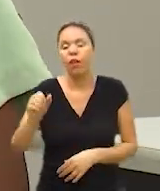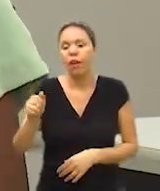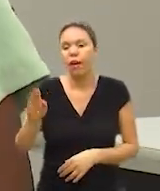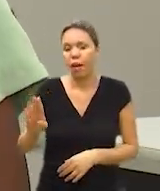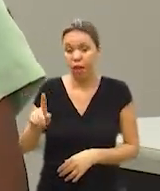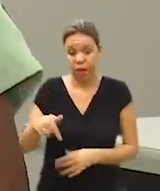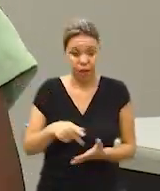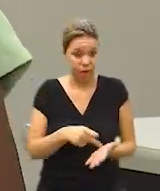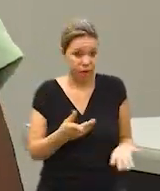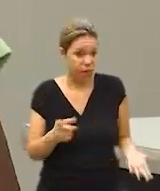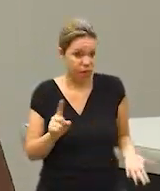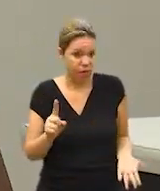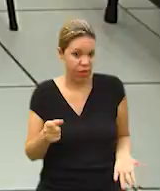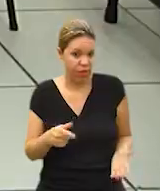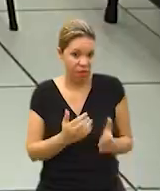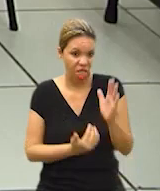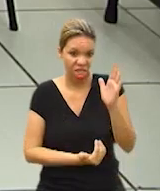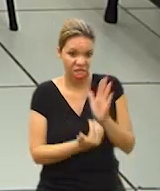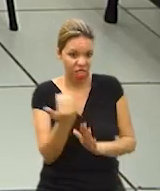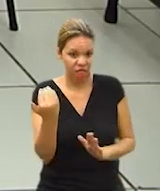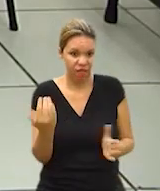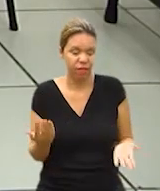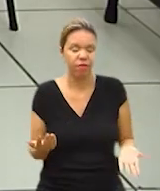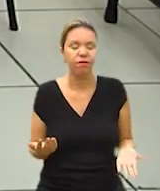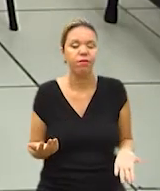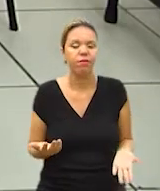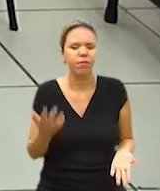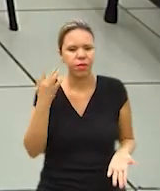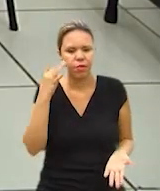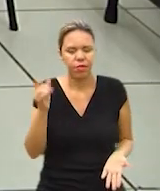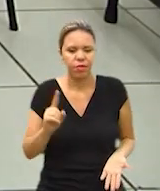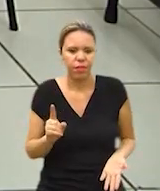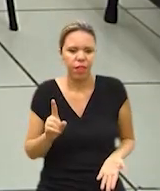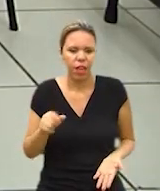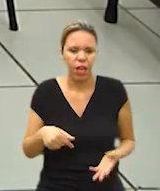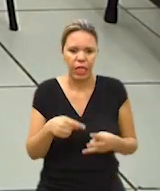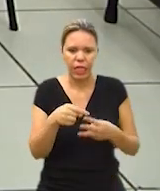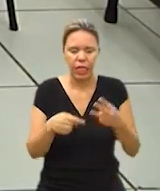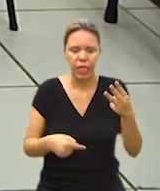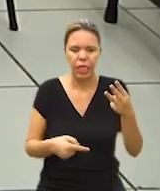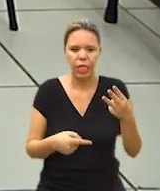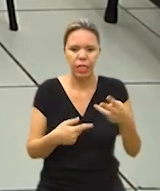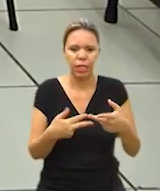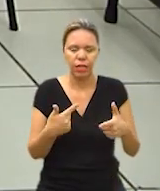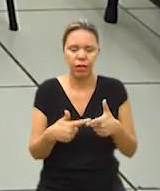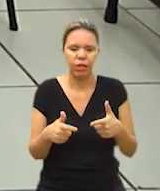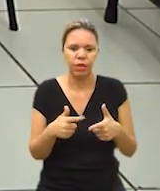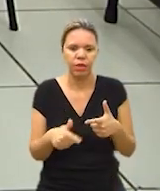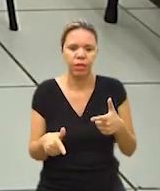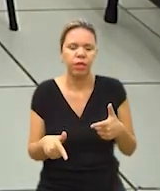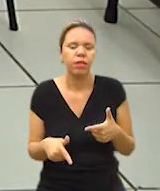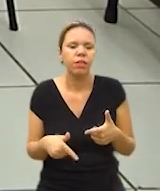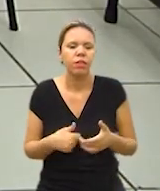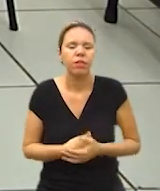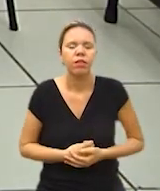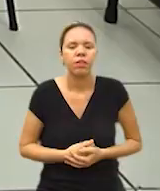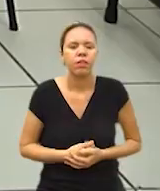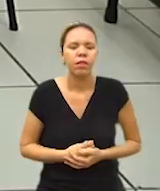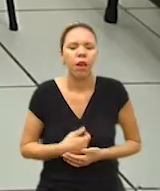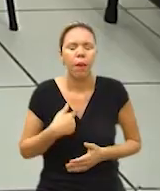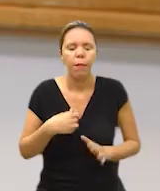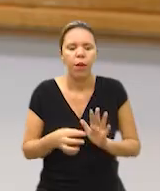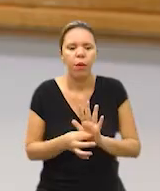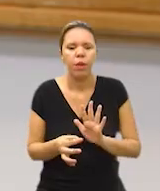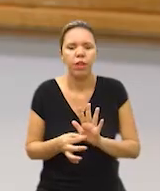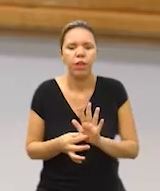É isso mesmo ou não? É exagero? Não, eu acho que são três fatores, né, sinceramente, assim, na minha